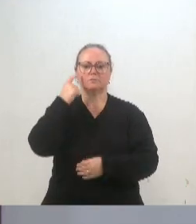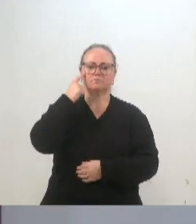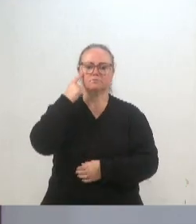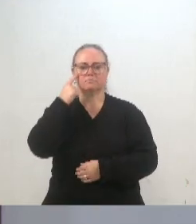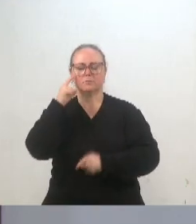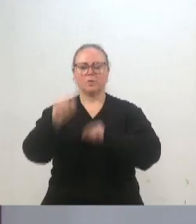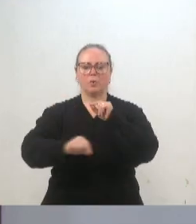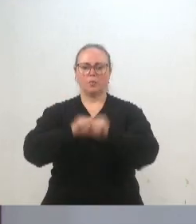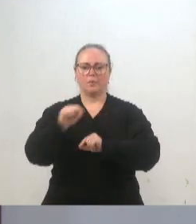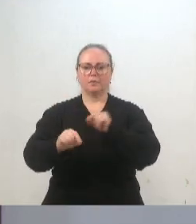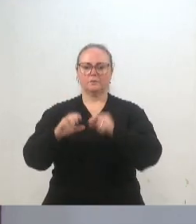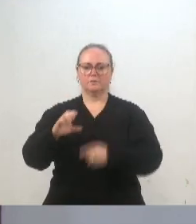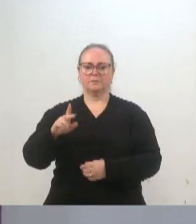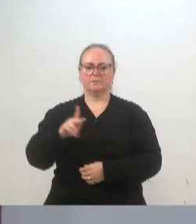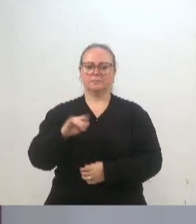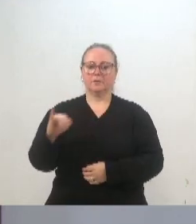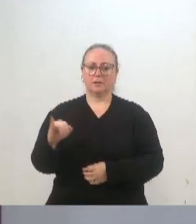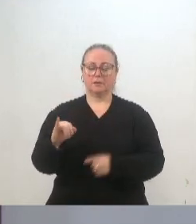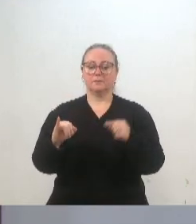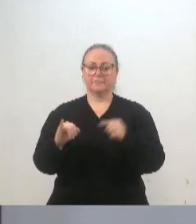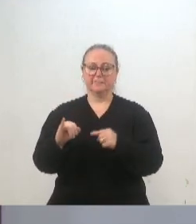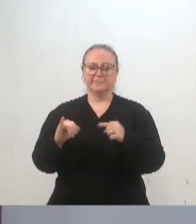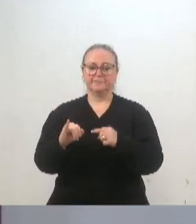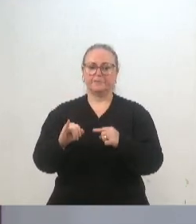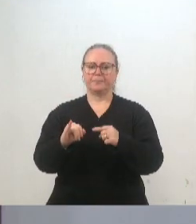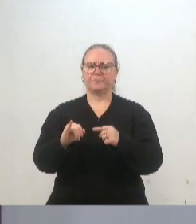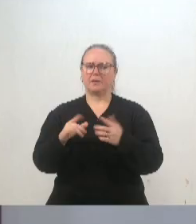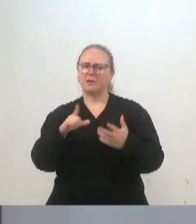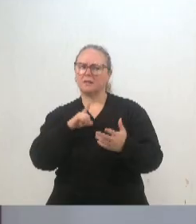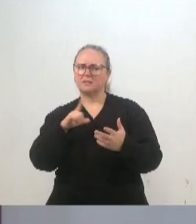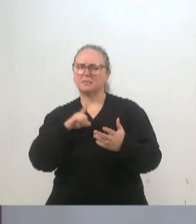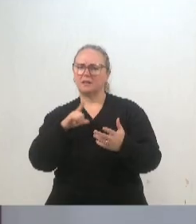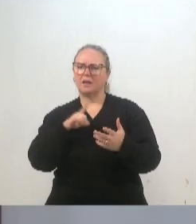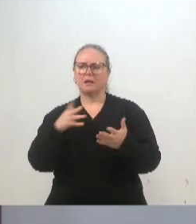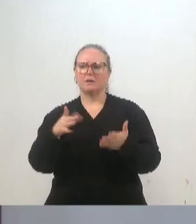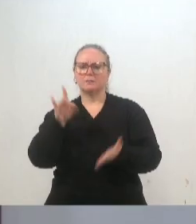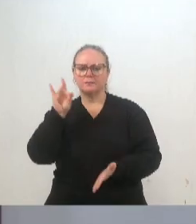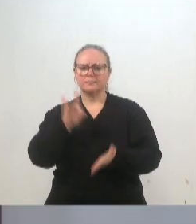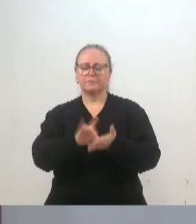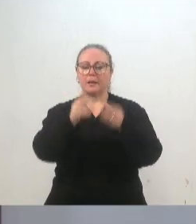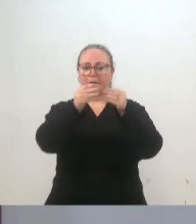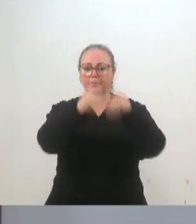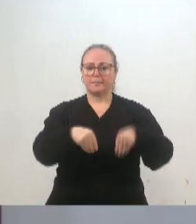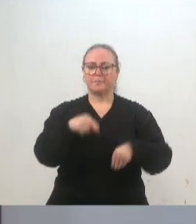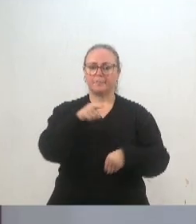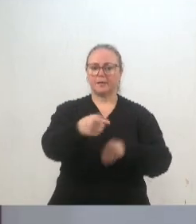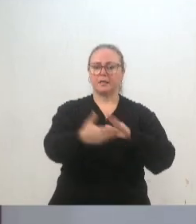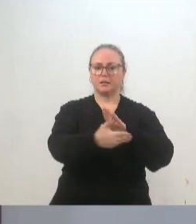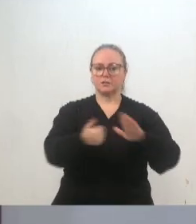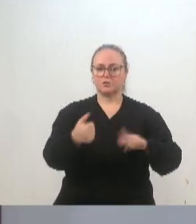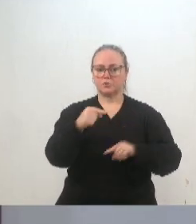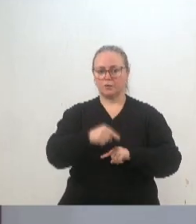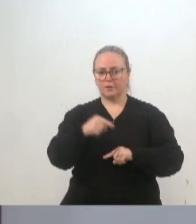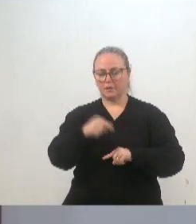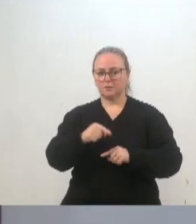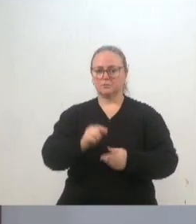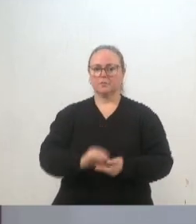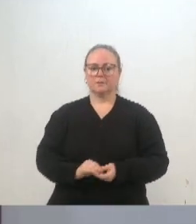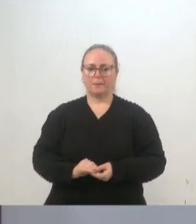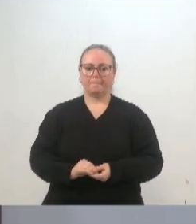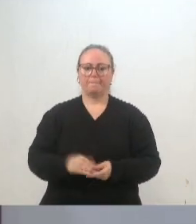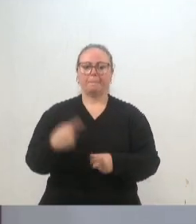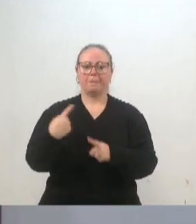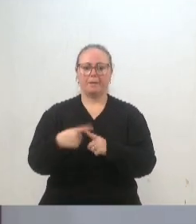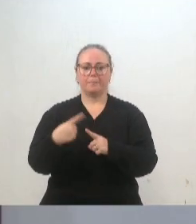a CPI ela teria ou não o seu objeto prejudicado pela revogação. Afinal, estava